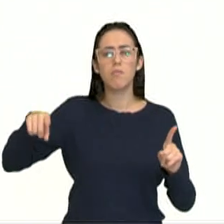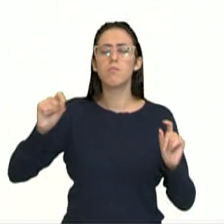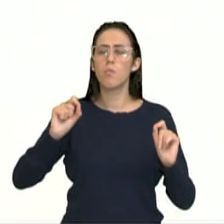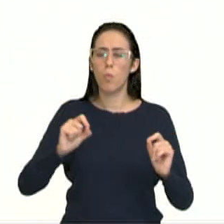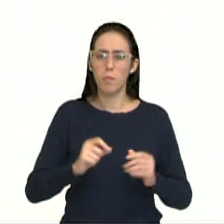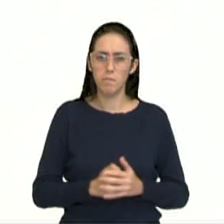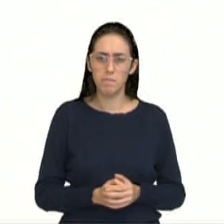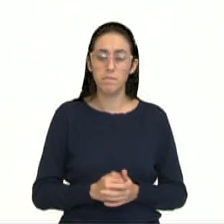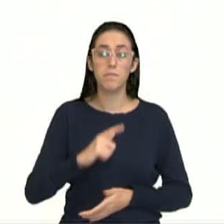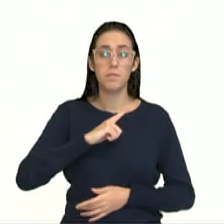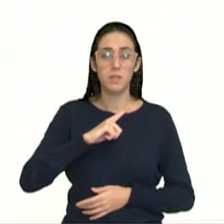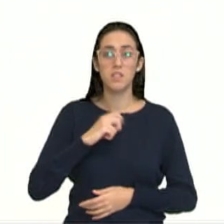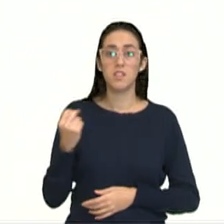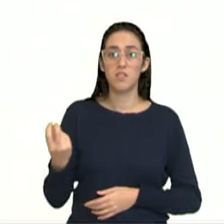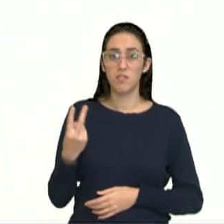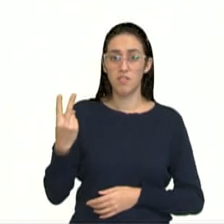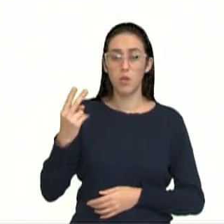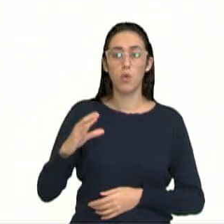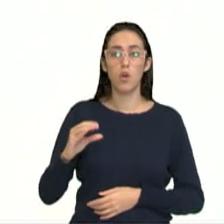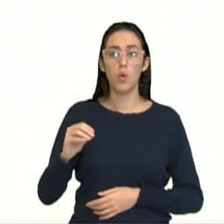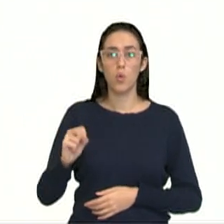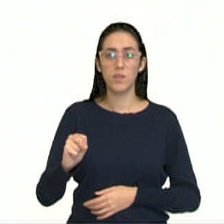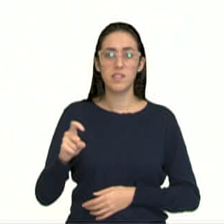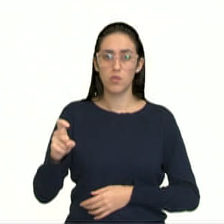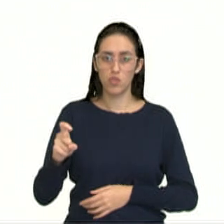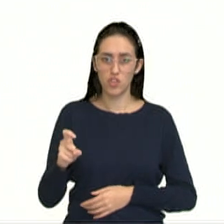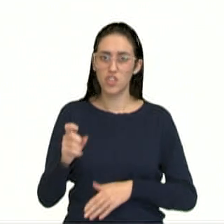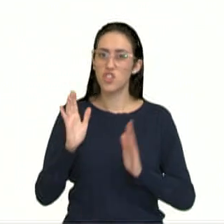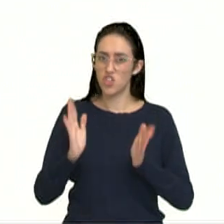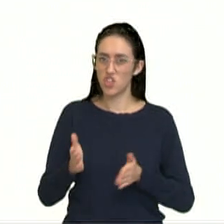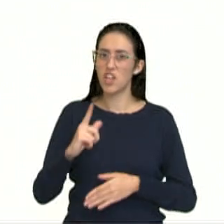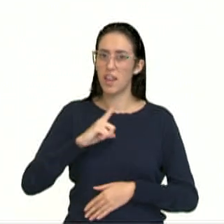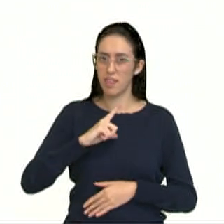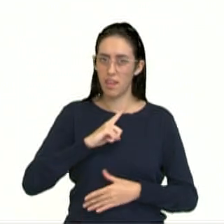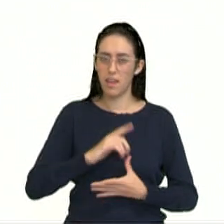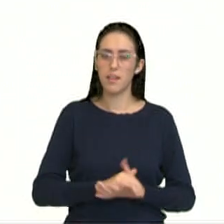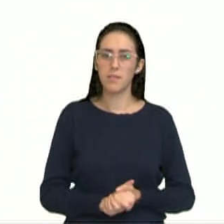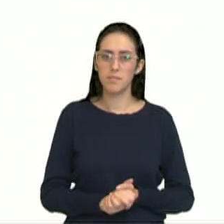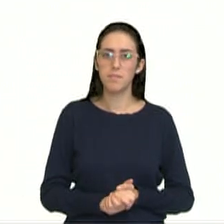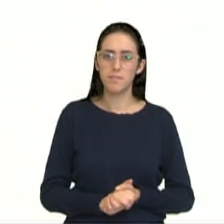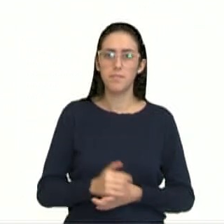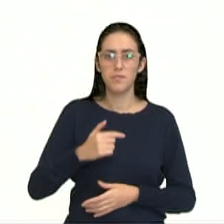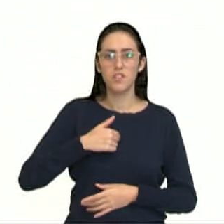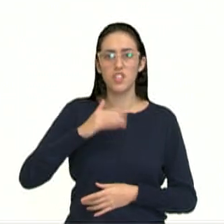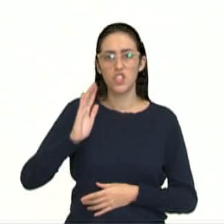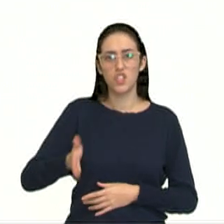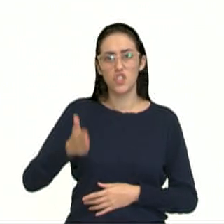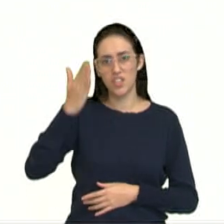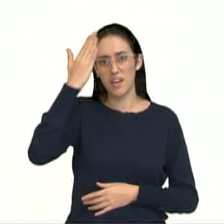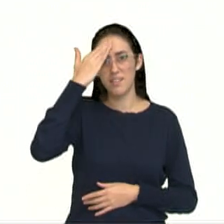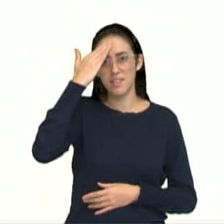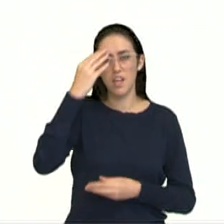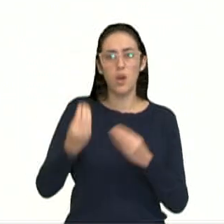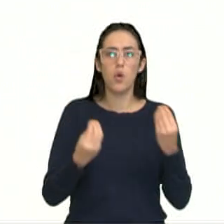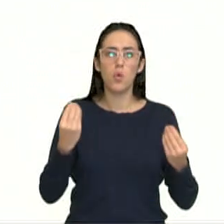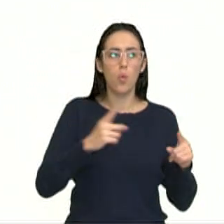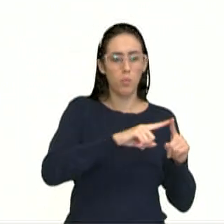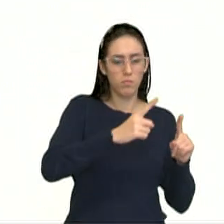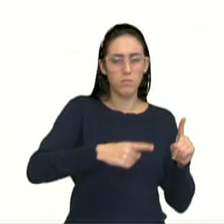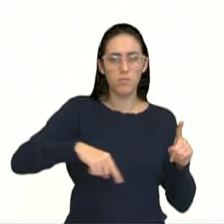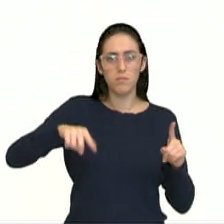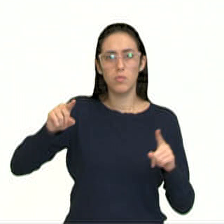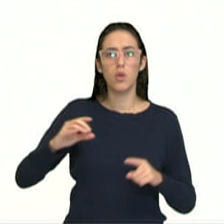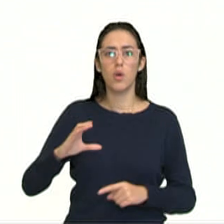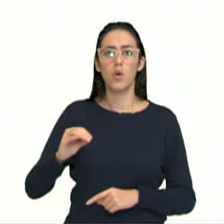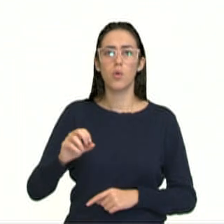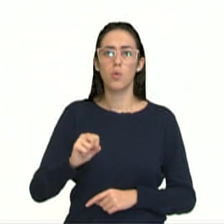os valores do cosseno de x, que eu já tenho, né? Que eu já sei como que essa minha